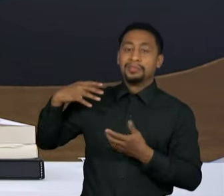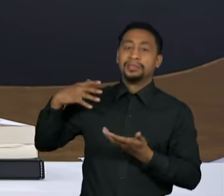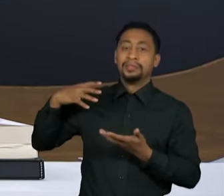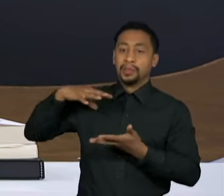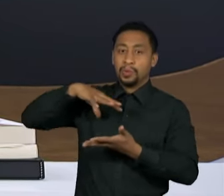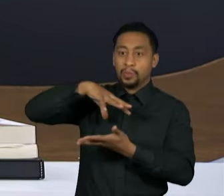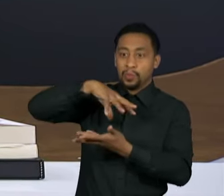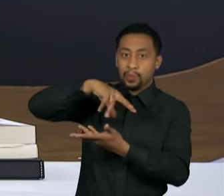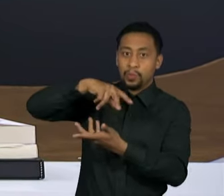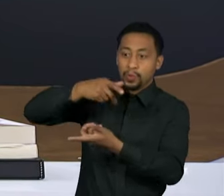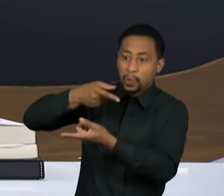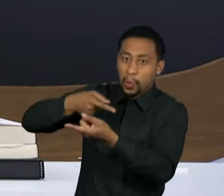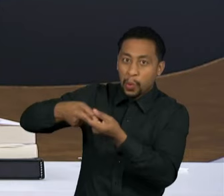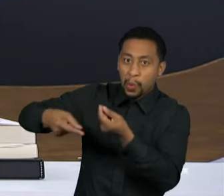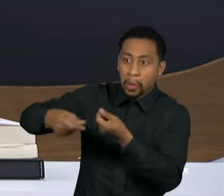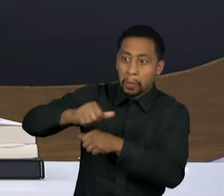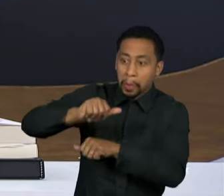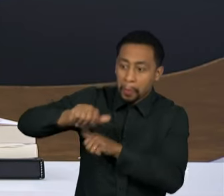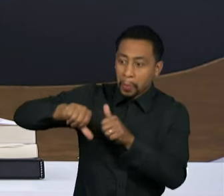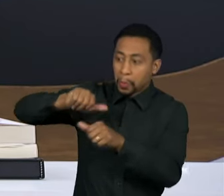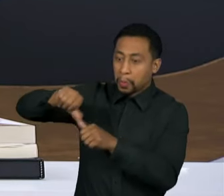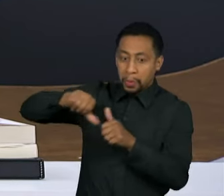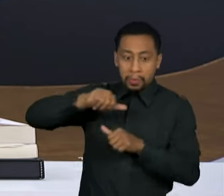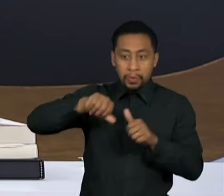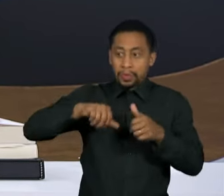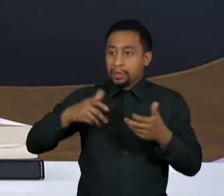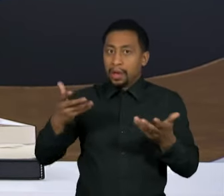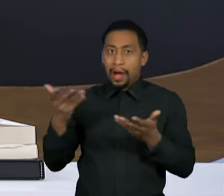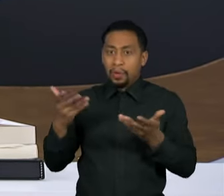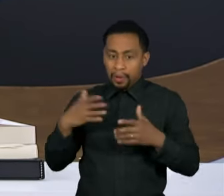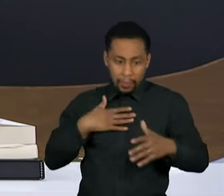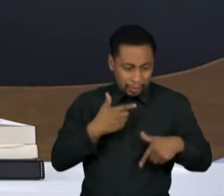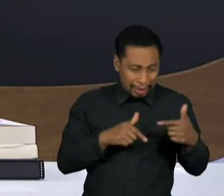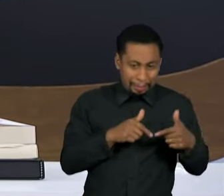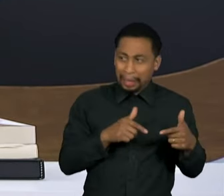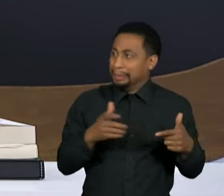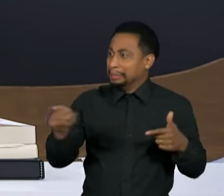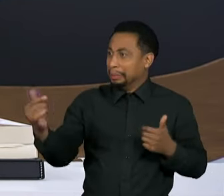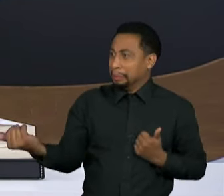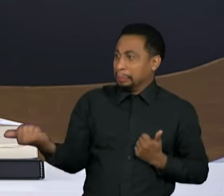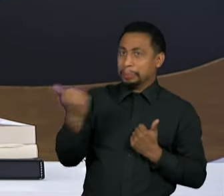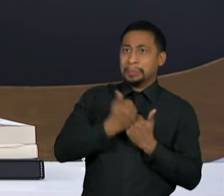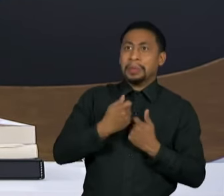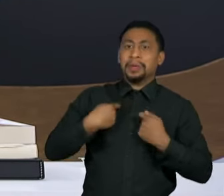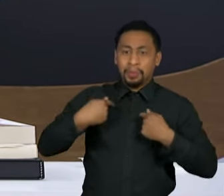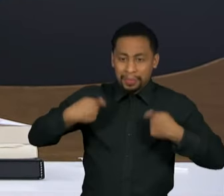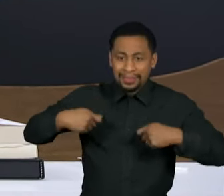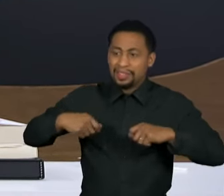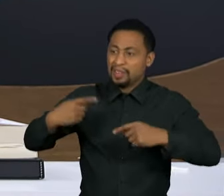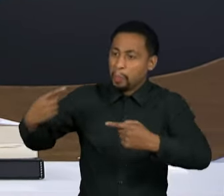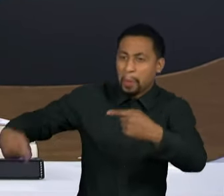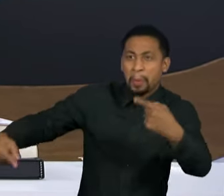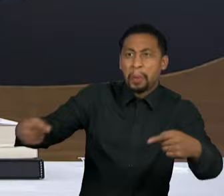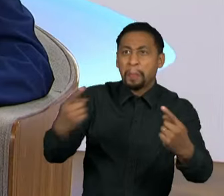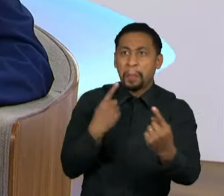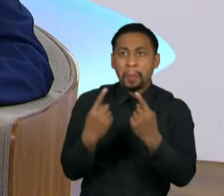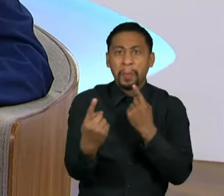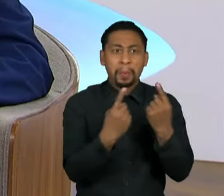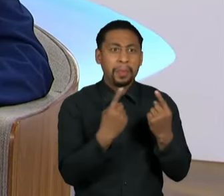voltas de ter o seu trabalho feito por inteligência artificial, que ele precisa voltar à praça pública para debater com quem pensa diferente